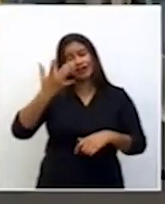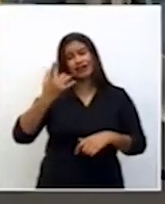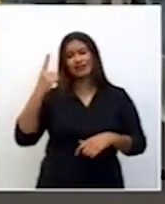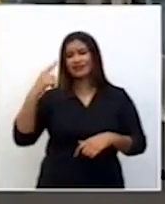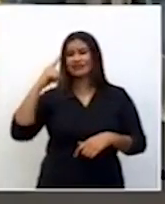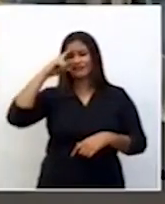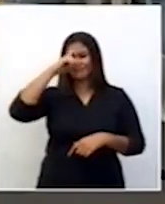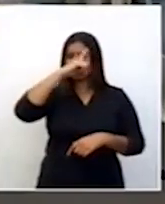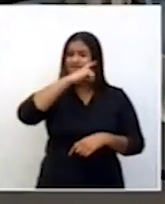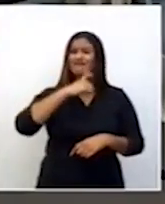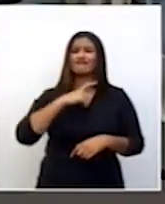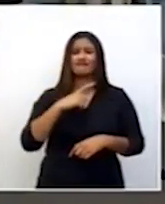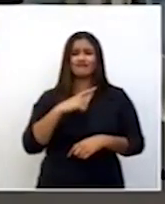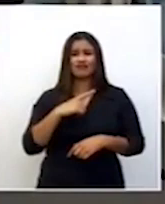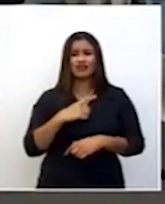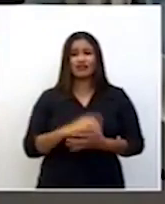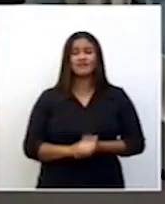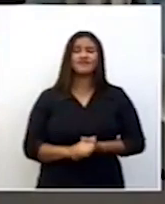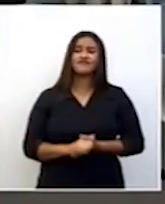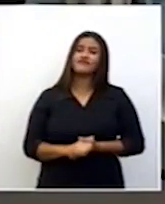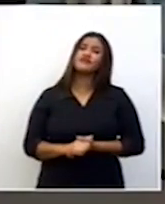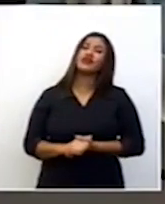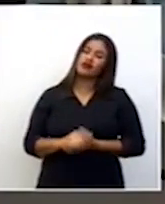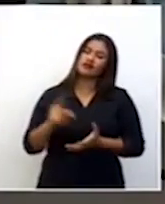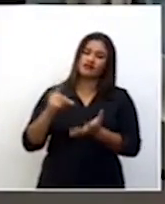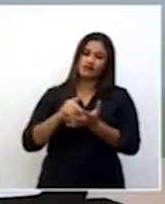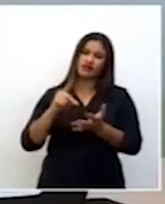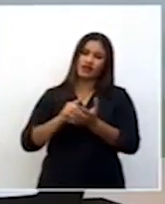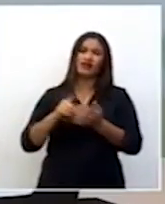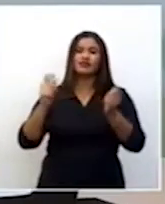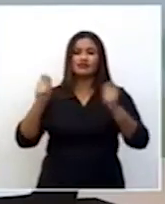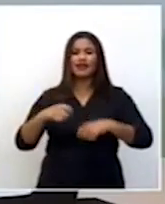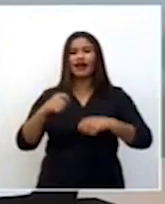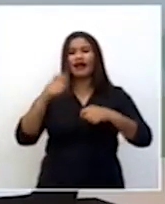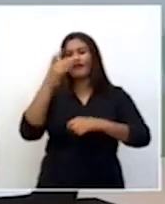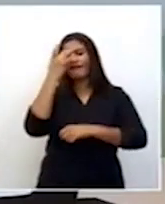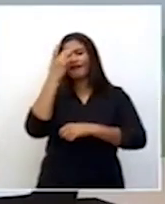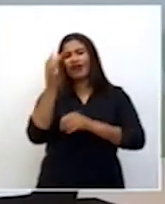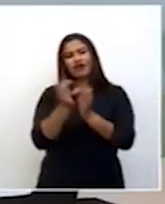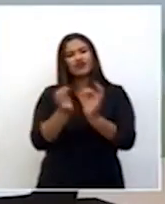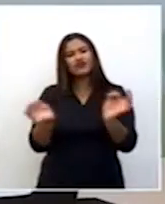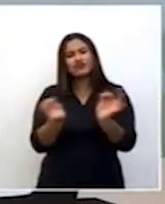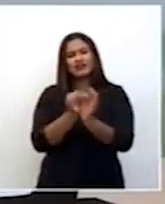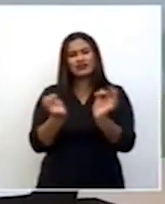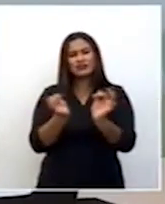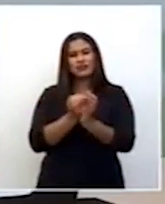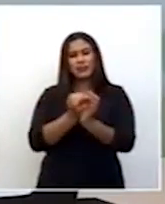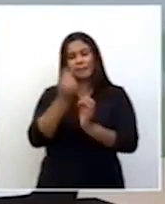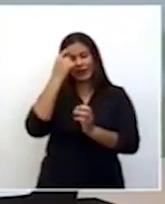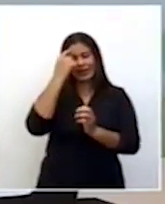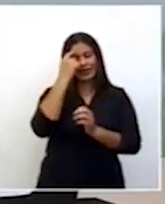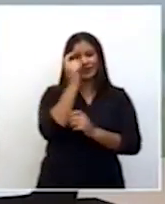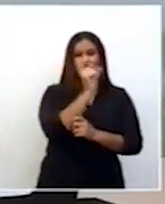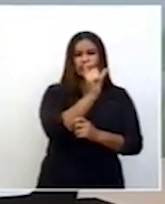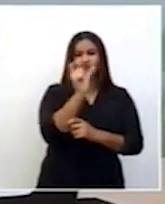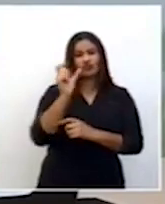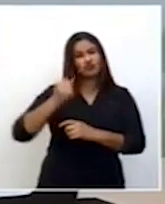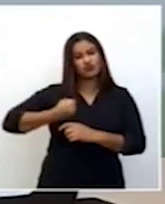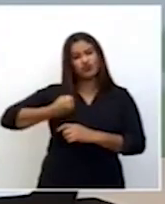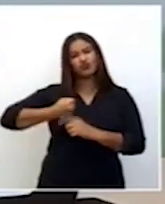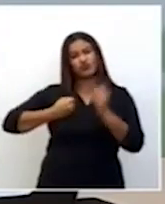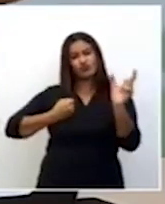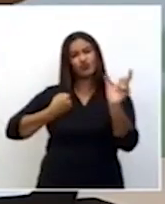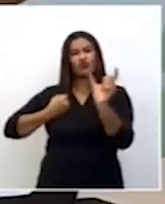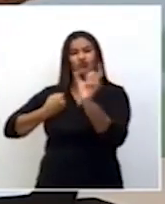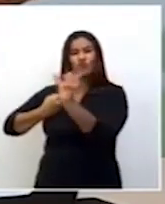a gente consegue fazer de um jeito que é bem mais simples, né? E você consegue fazer a soma sem ter que passar termo a termo. Seria inviável. Isso porque